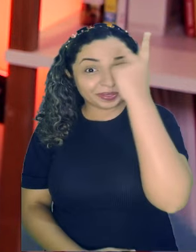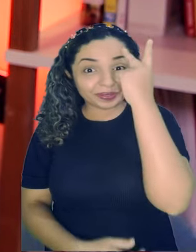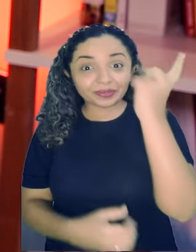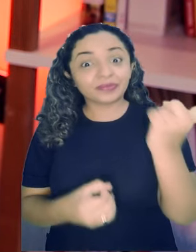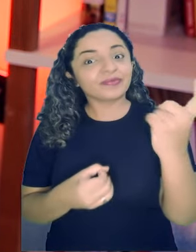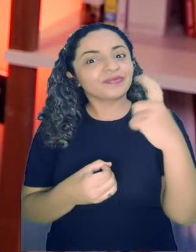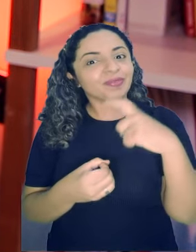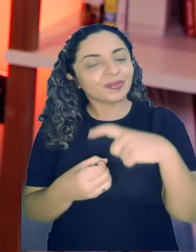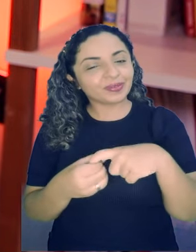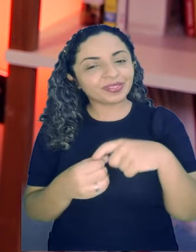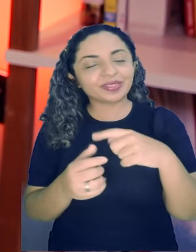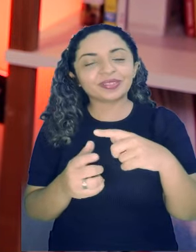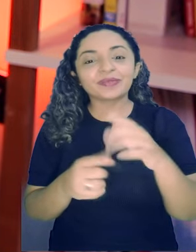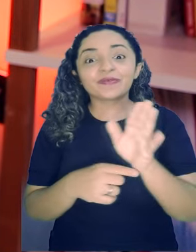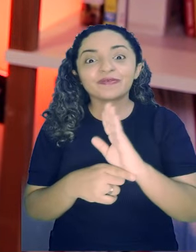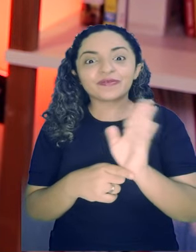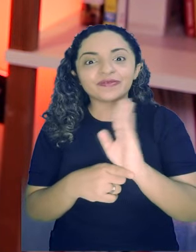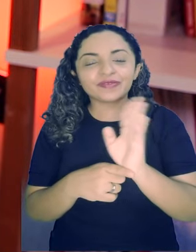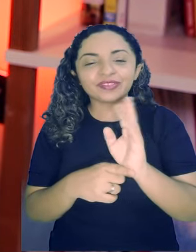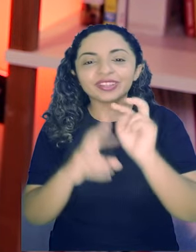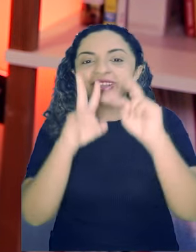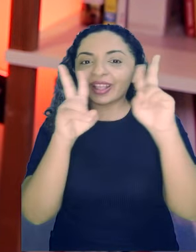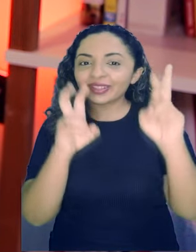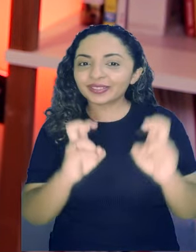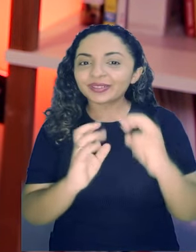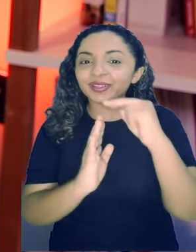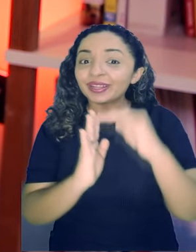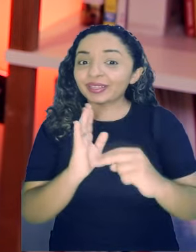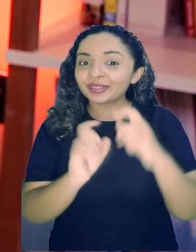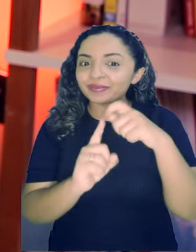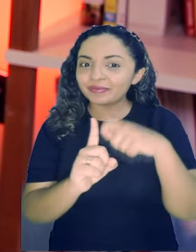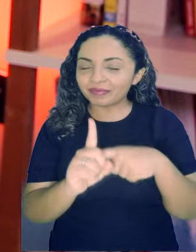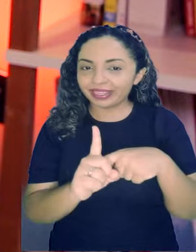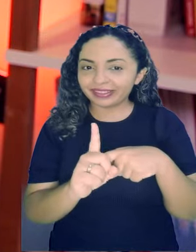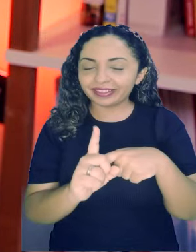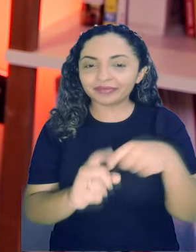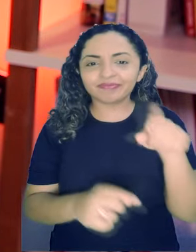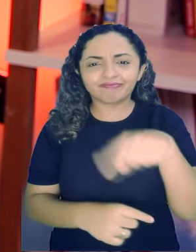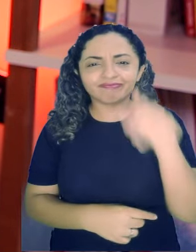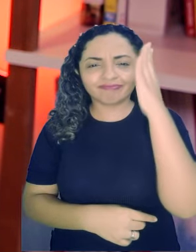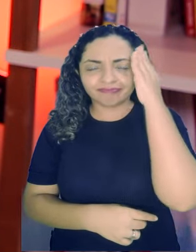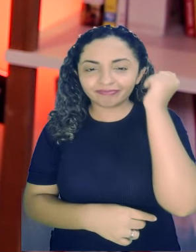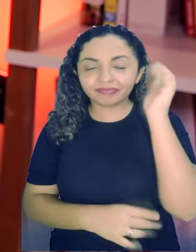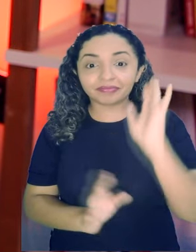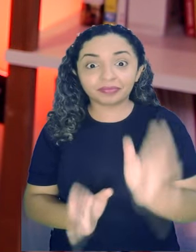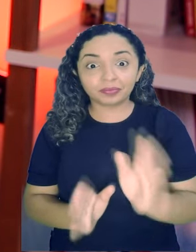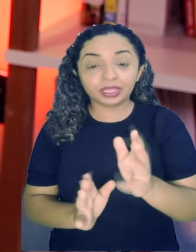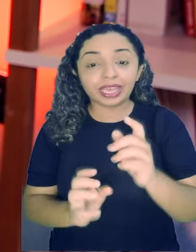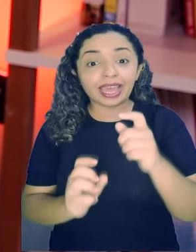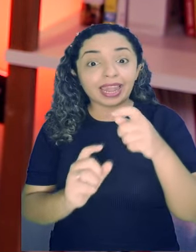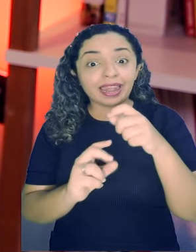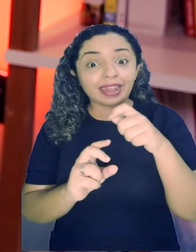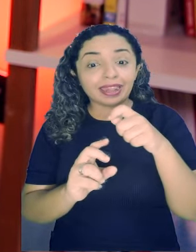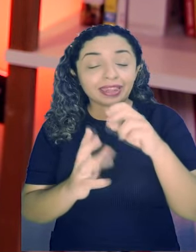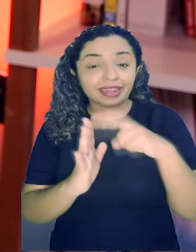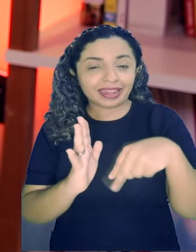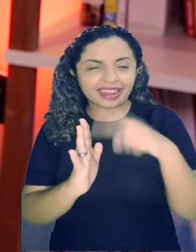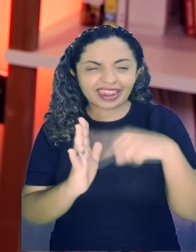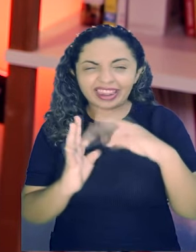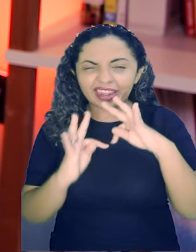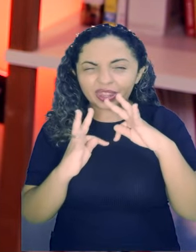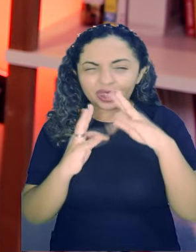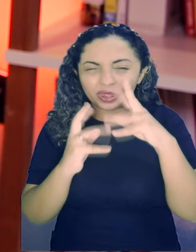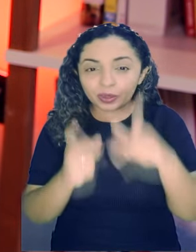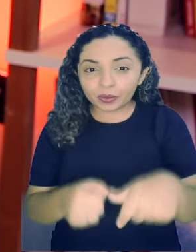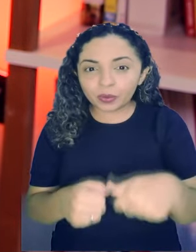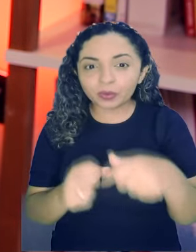Oi pessoal, voltamos com mais um vídeo de leituras do mês. Esse é um tipo de vídeo em que eu reúno as leituras bimestrais que eu faço. Tudo